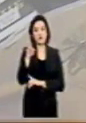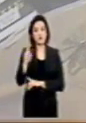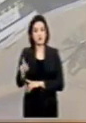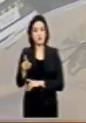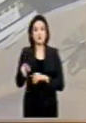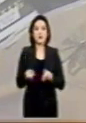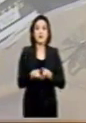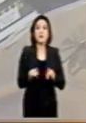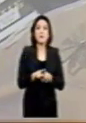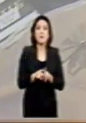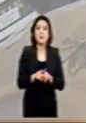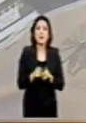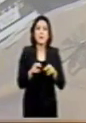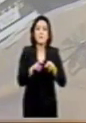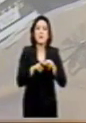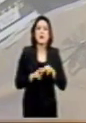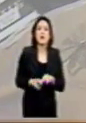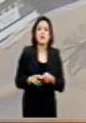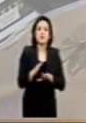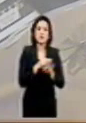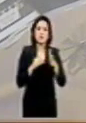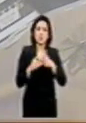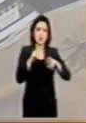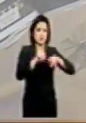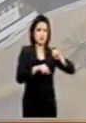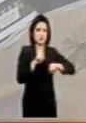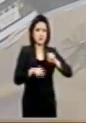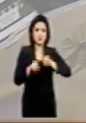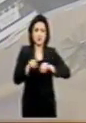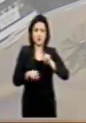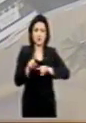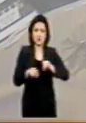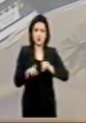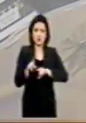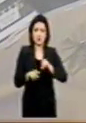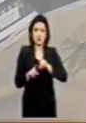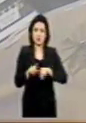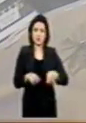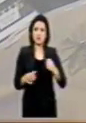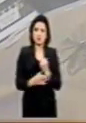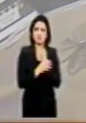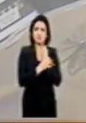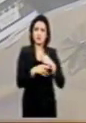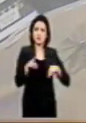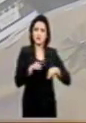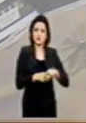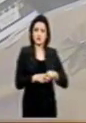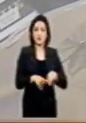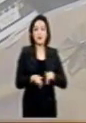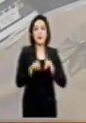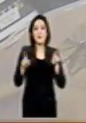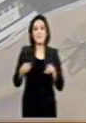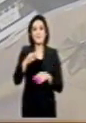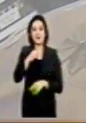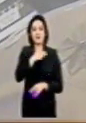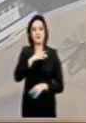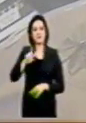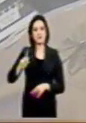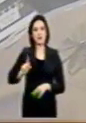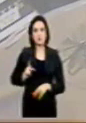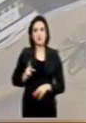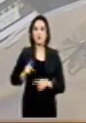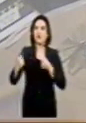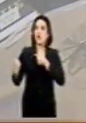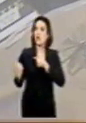apreendidos. E o Ministério Público, assim, e por sua vez, manifestou-se contrariamente ao pedido